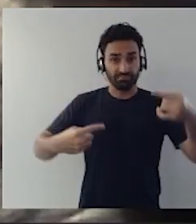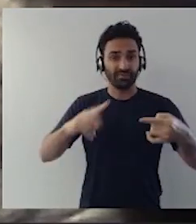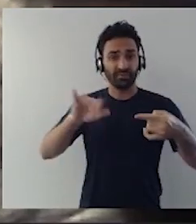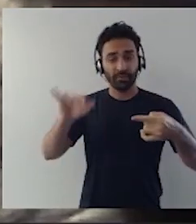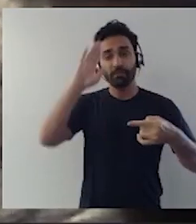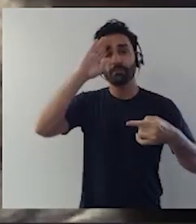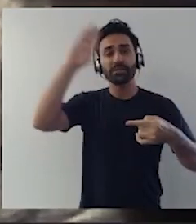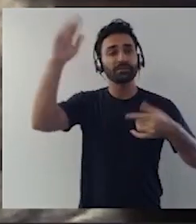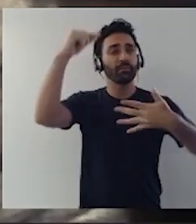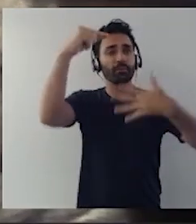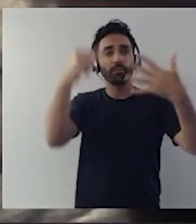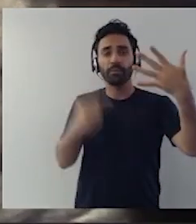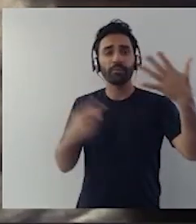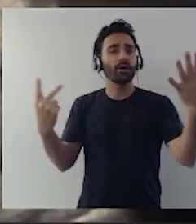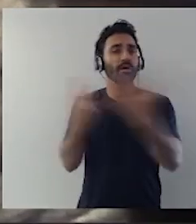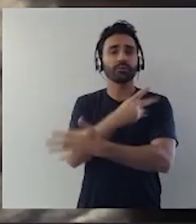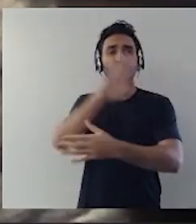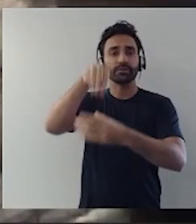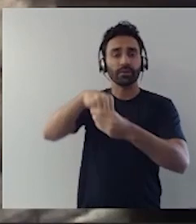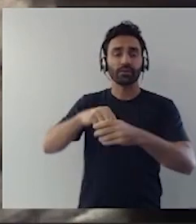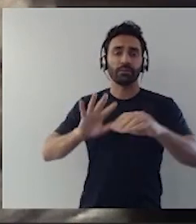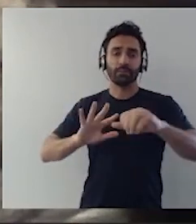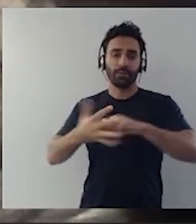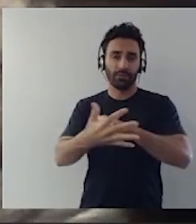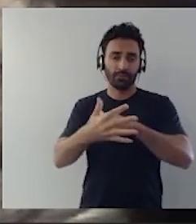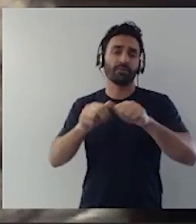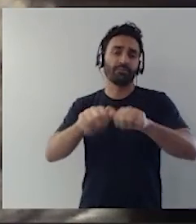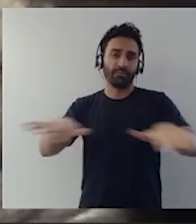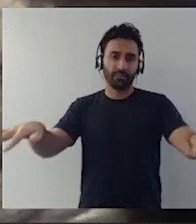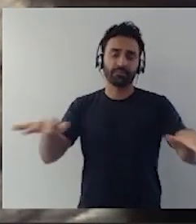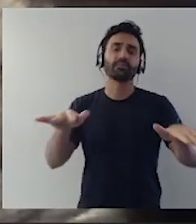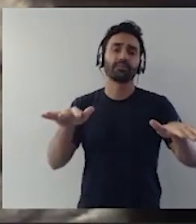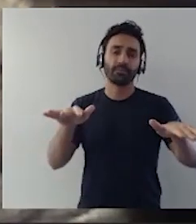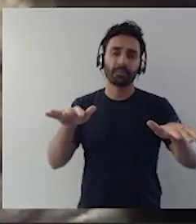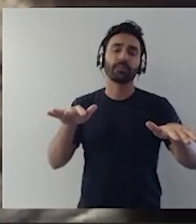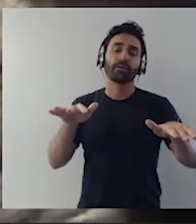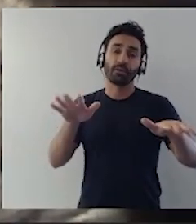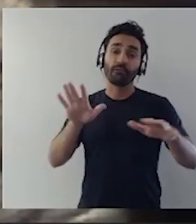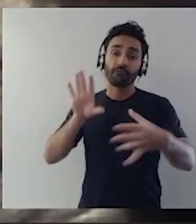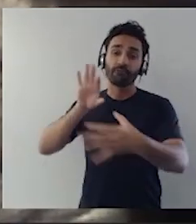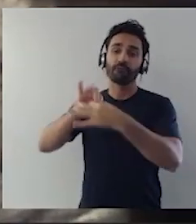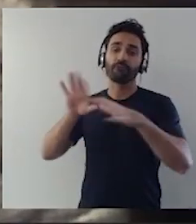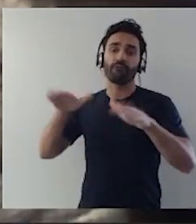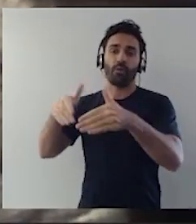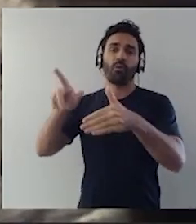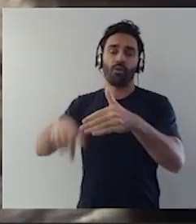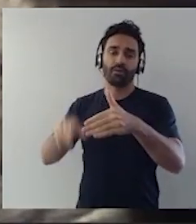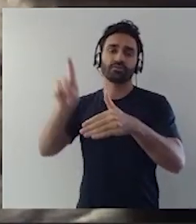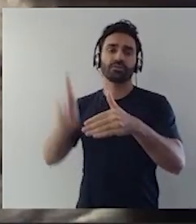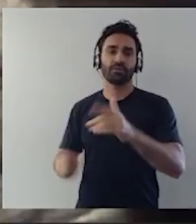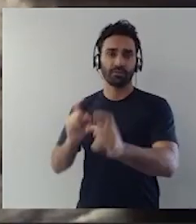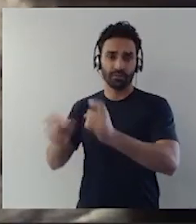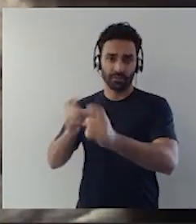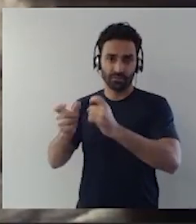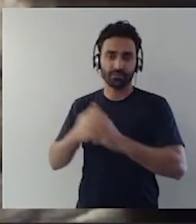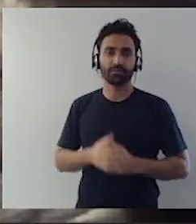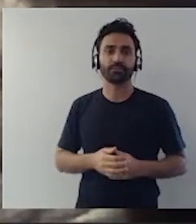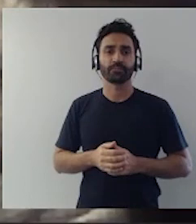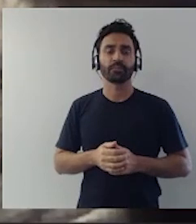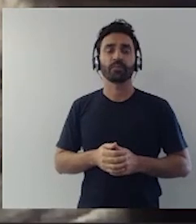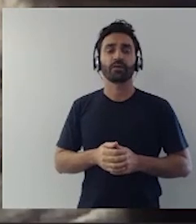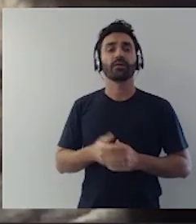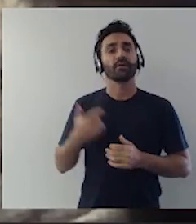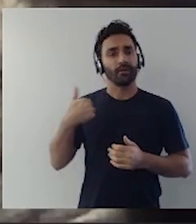principais repercussões da pandemia Covid em sede de direito administrativo. Inicialmente, em nome de todos